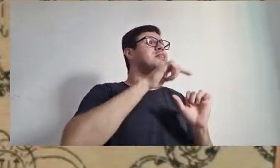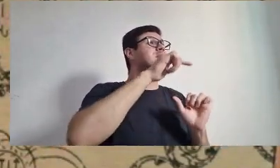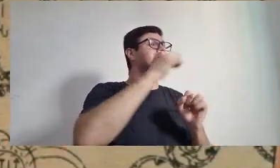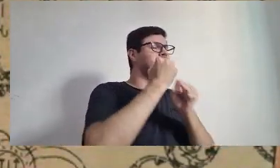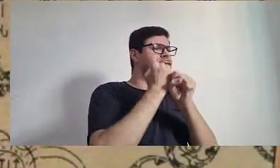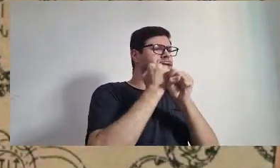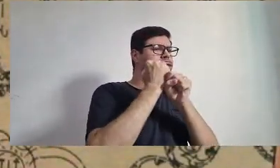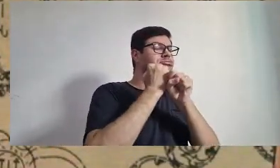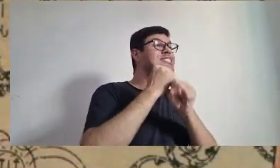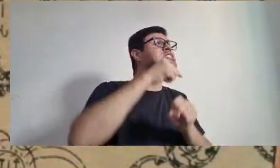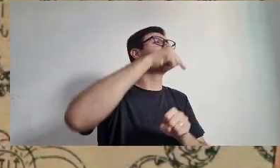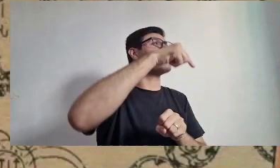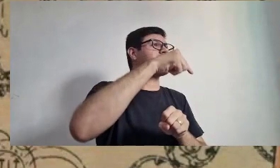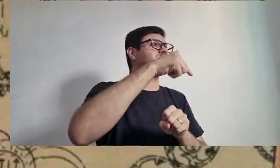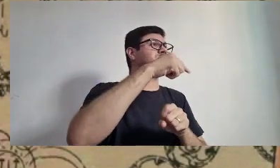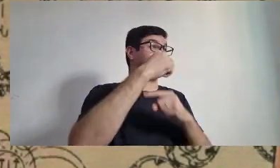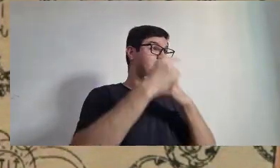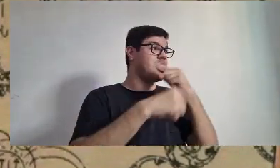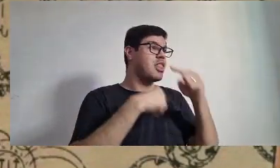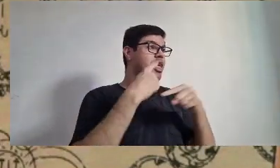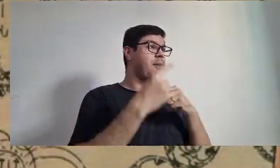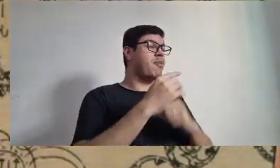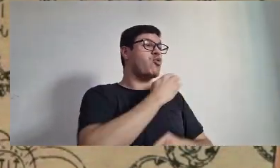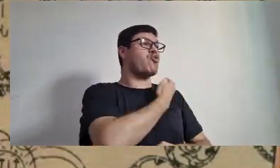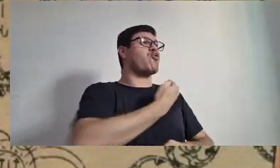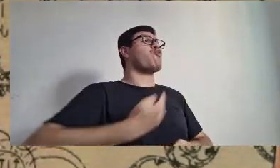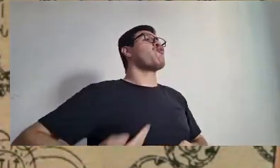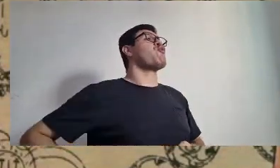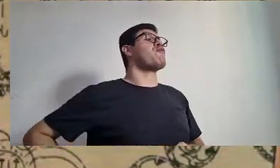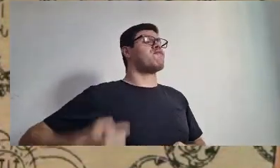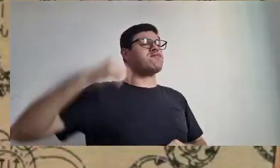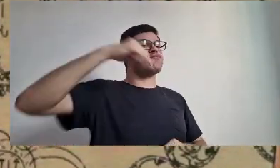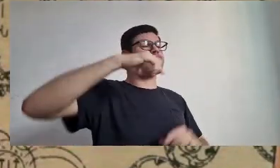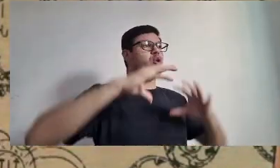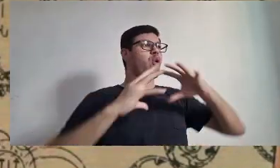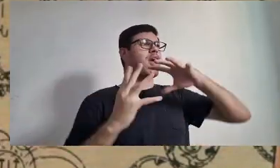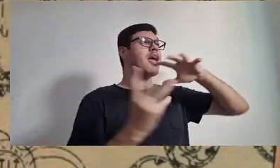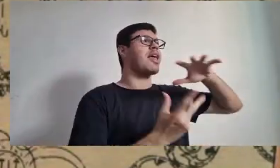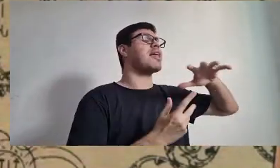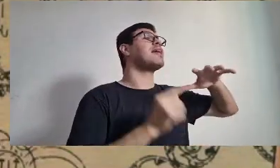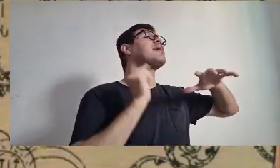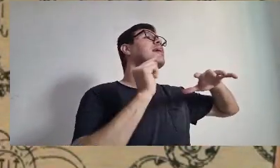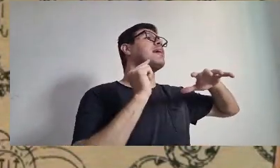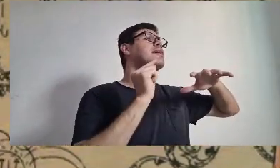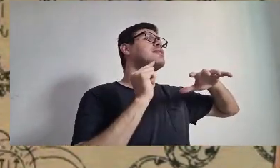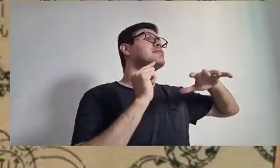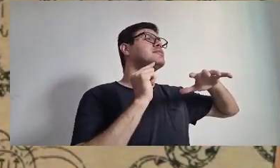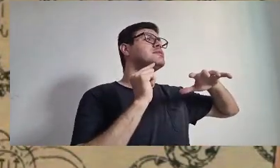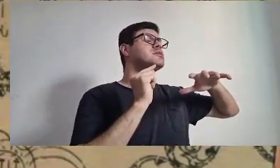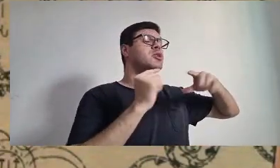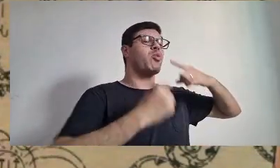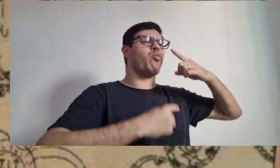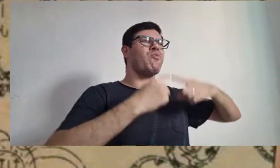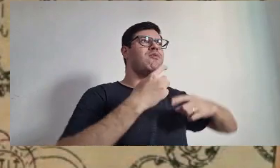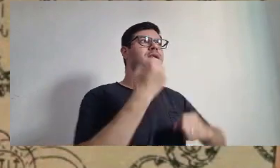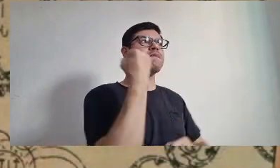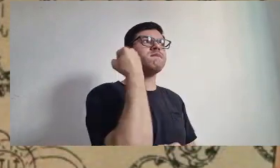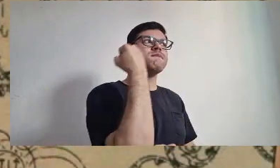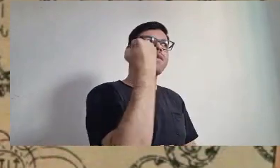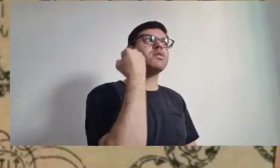quem vai governar o mundo por 7 anos é um político muito forte,